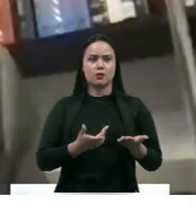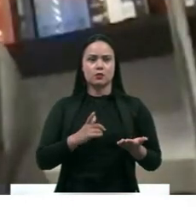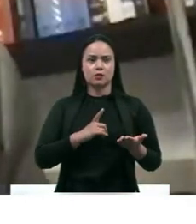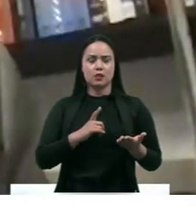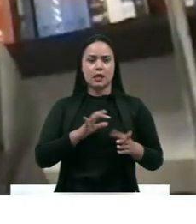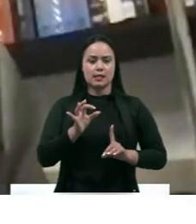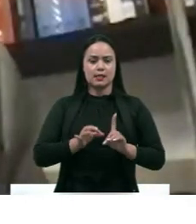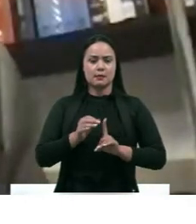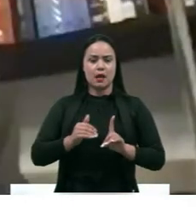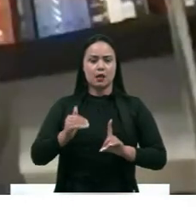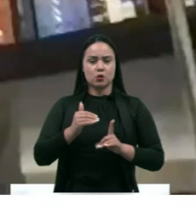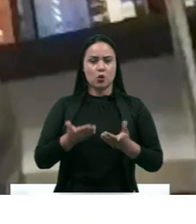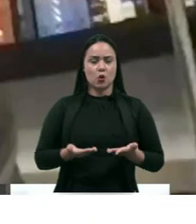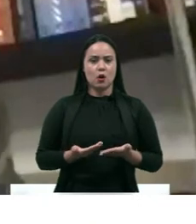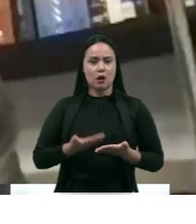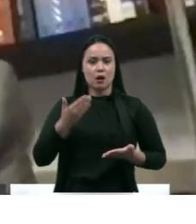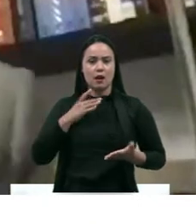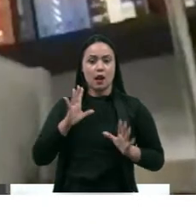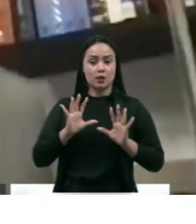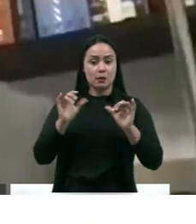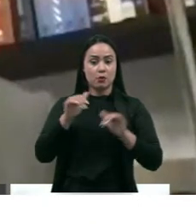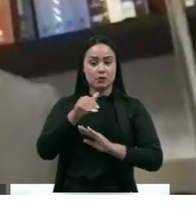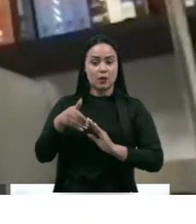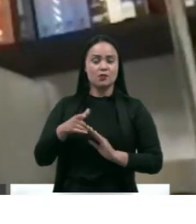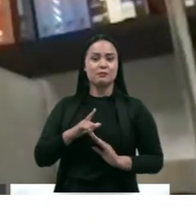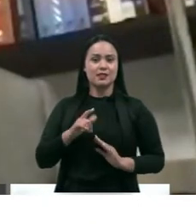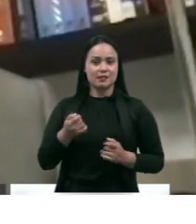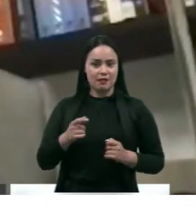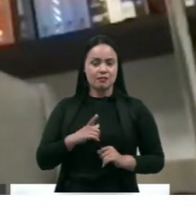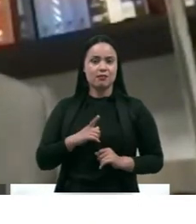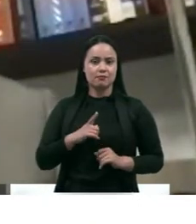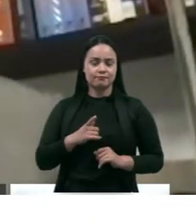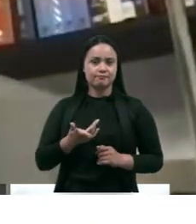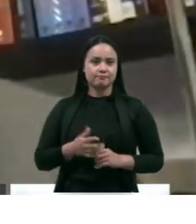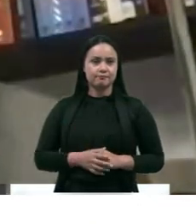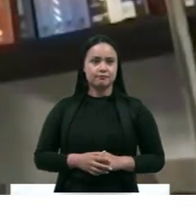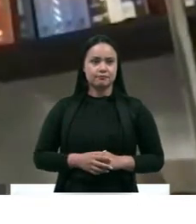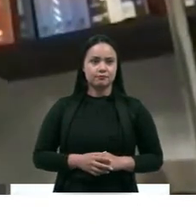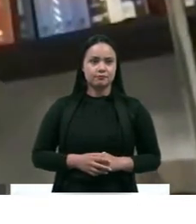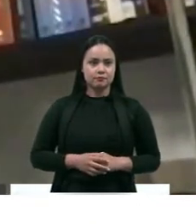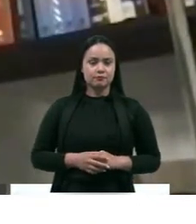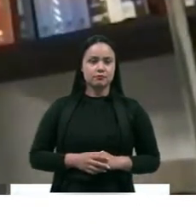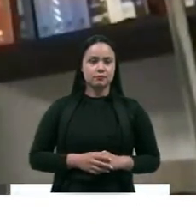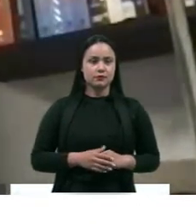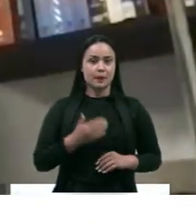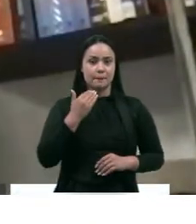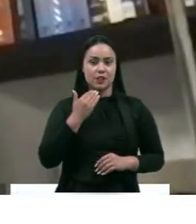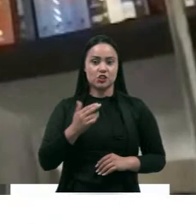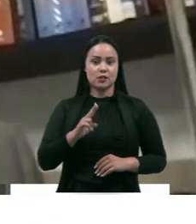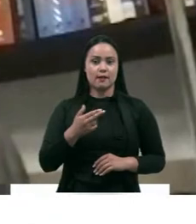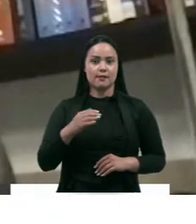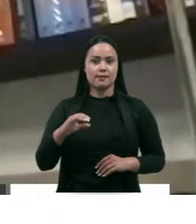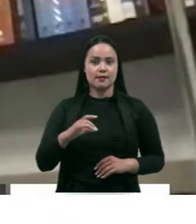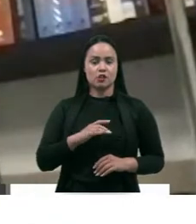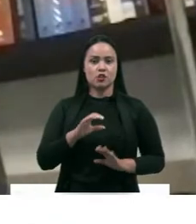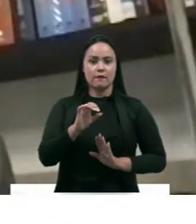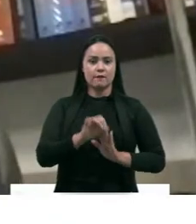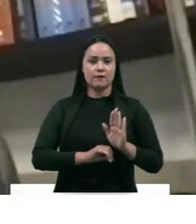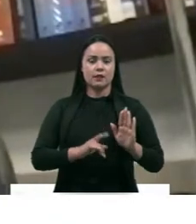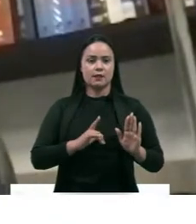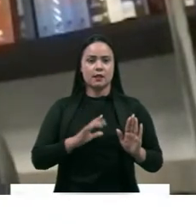do desembargador. Era o tribunal que teria que ter expedido o habeas corpus de ofício